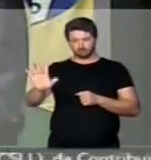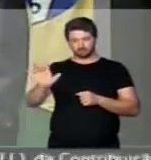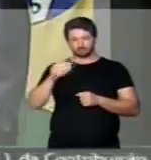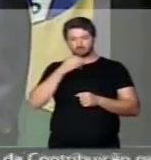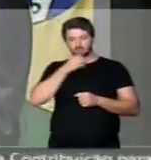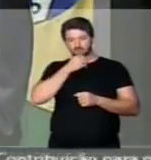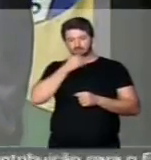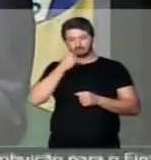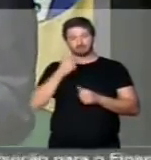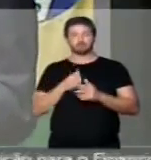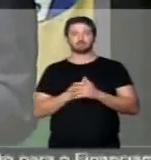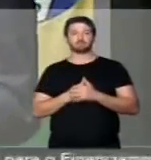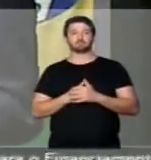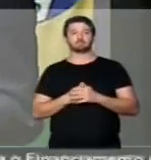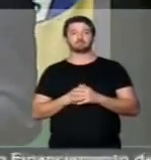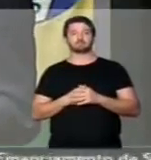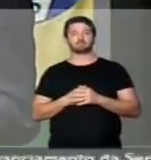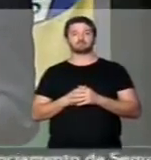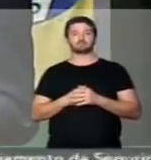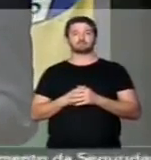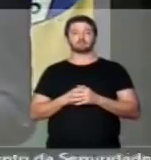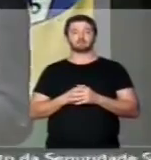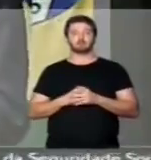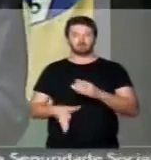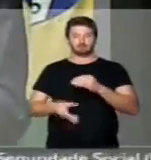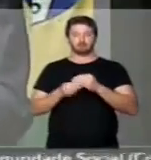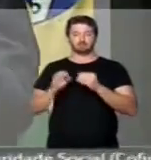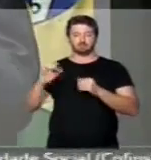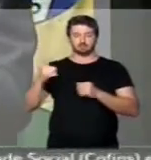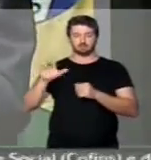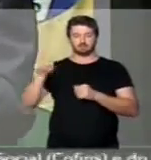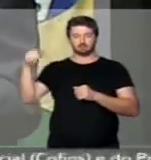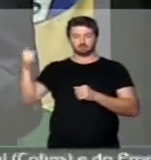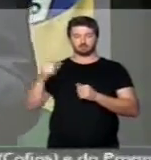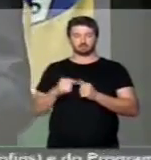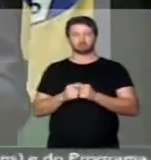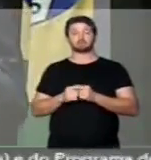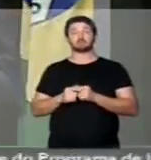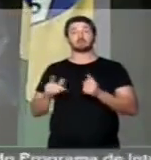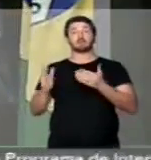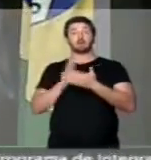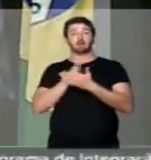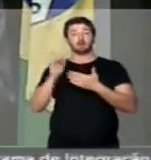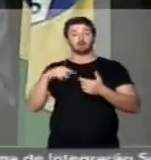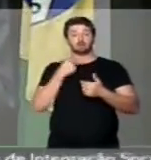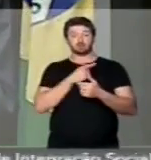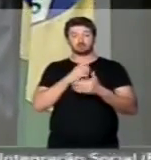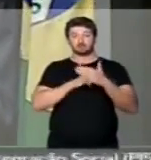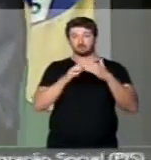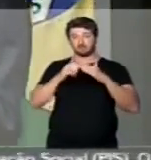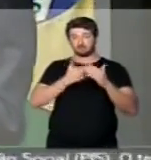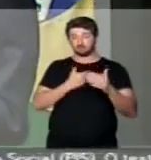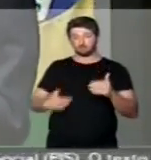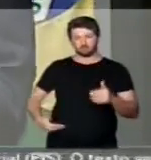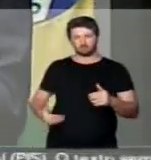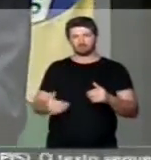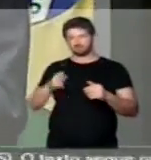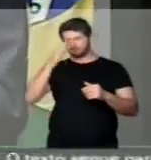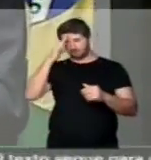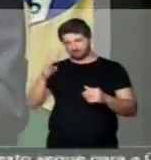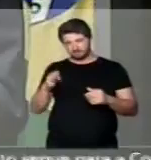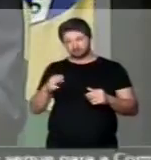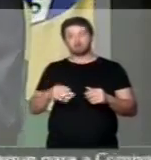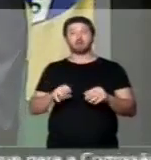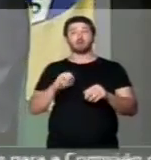não, agora. com prazer, daria o seu a parte. Algumas de nossas principais empresas públicas ou